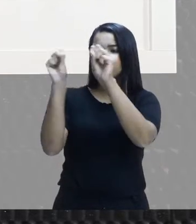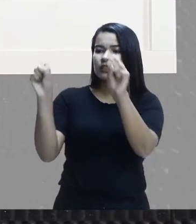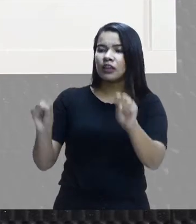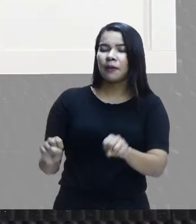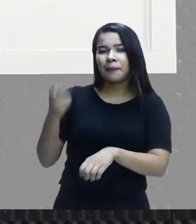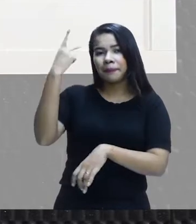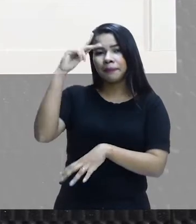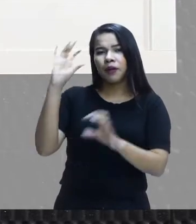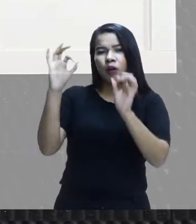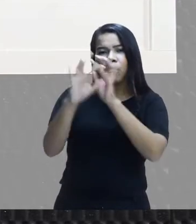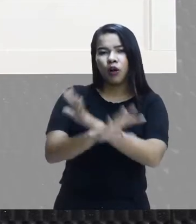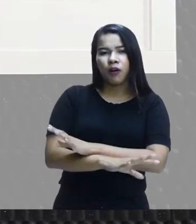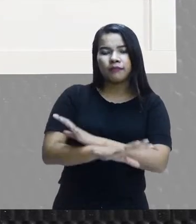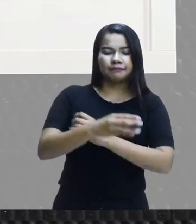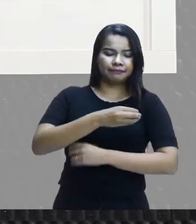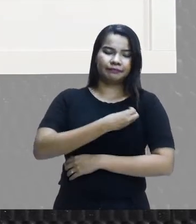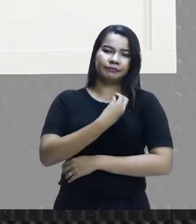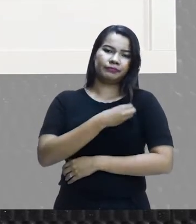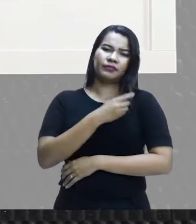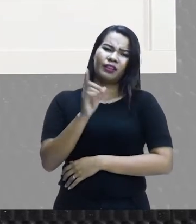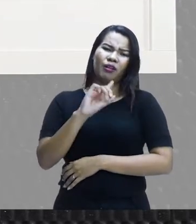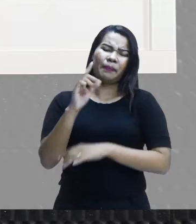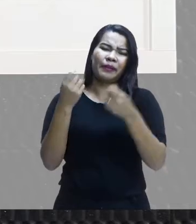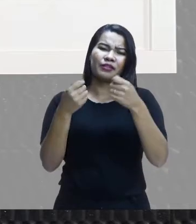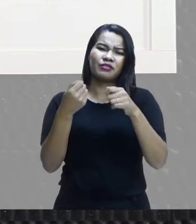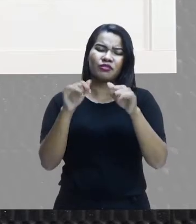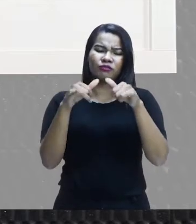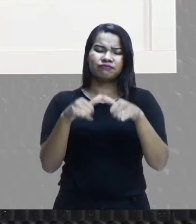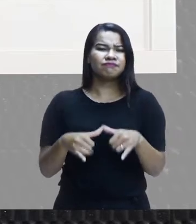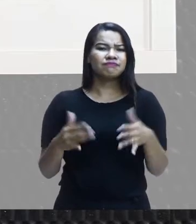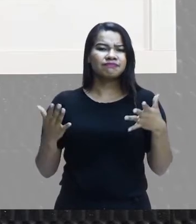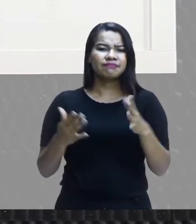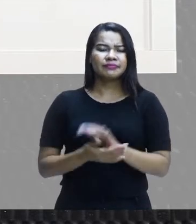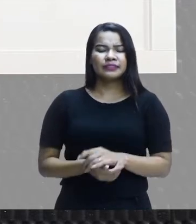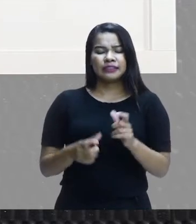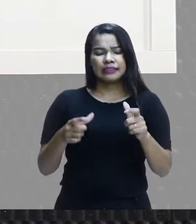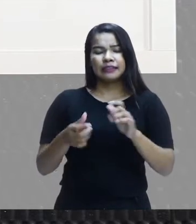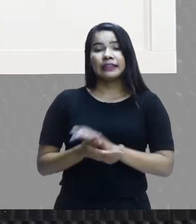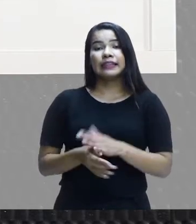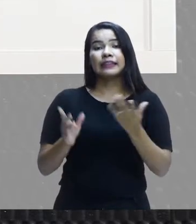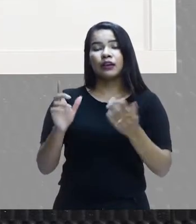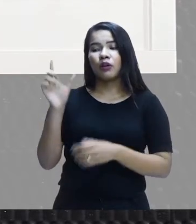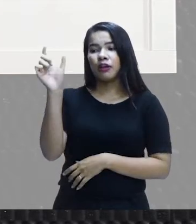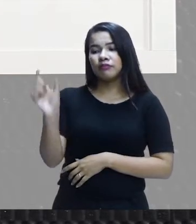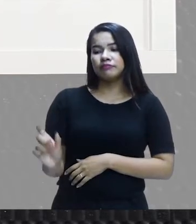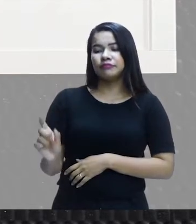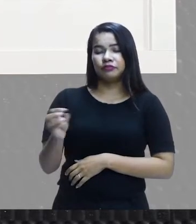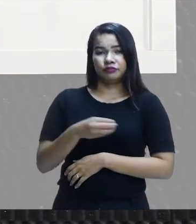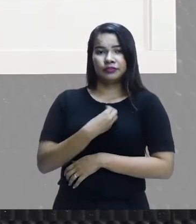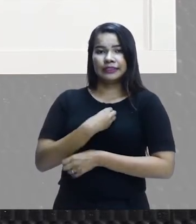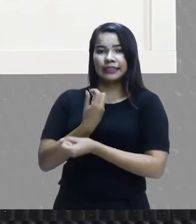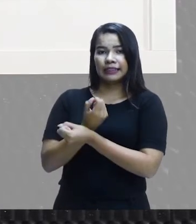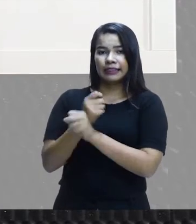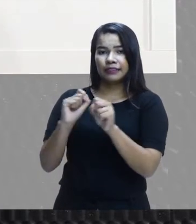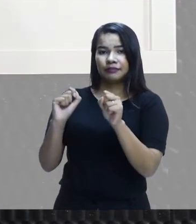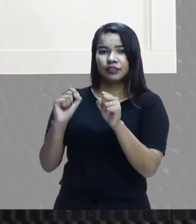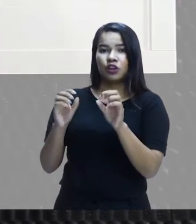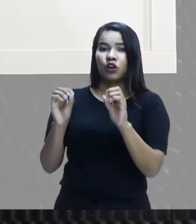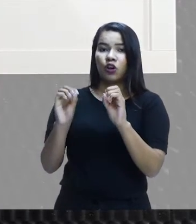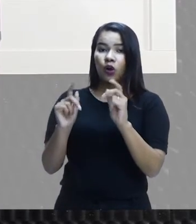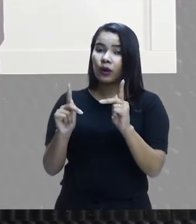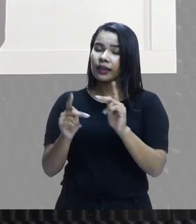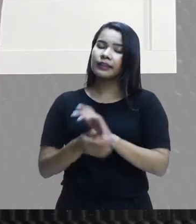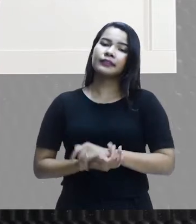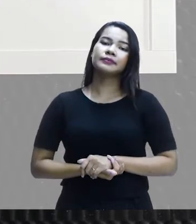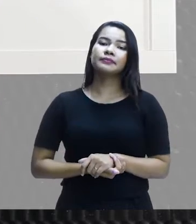depender, obviamente, tá ok, de um hospedeiro, significa dizer que ele é um organismo de vida livre. Isto significa vida livre. Espero que tenha ficado